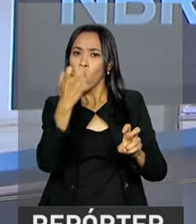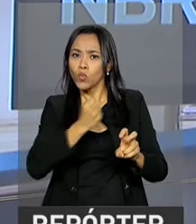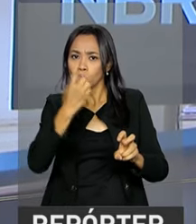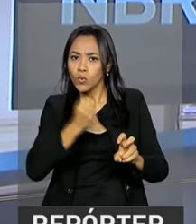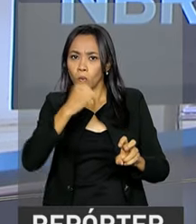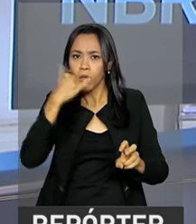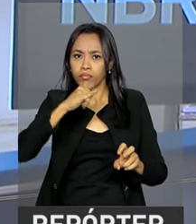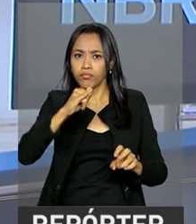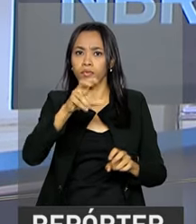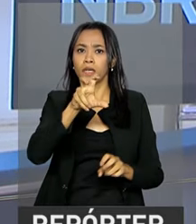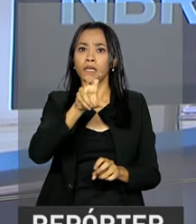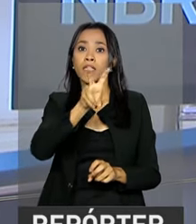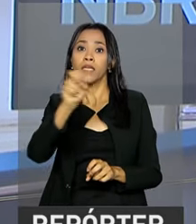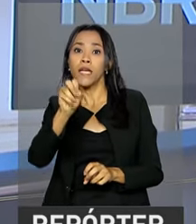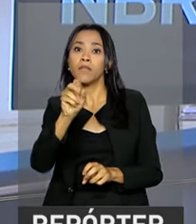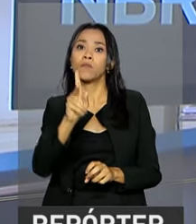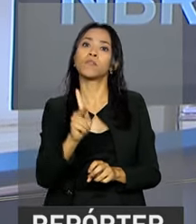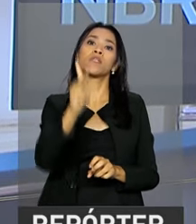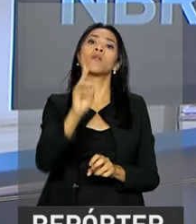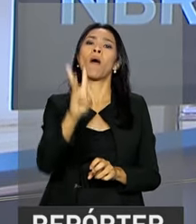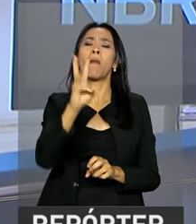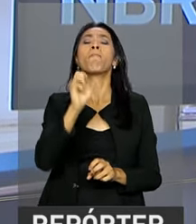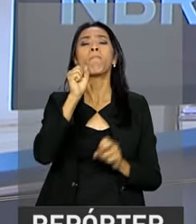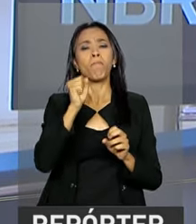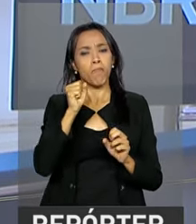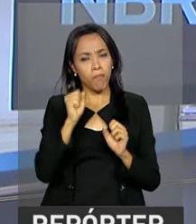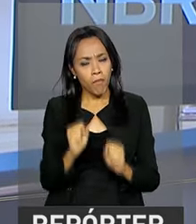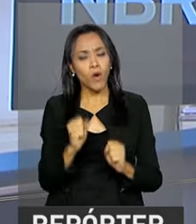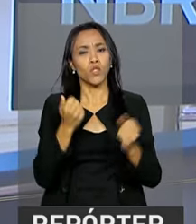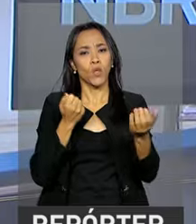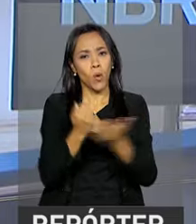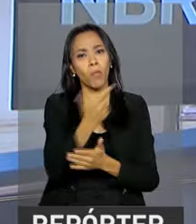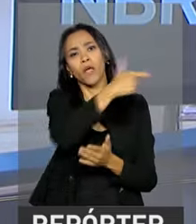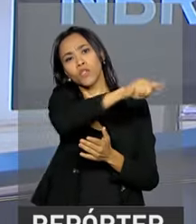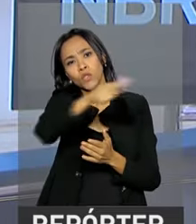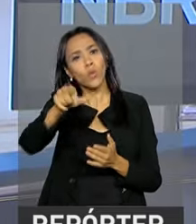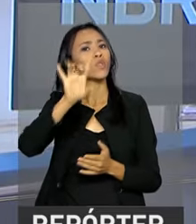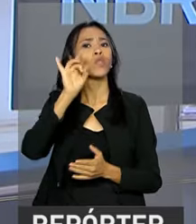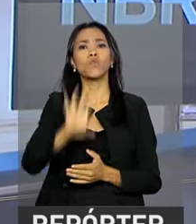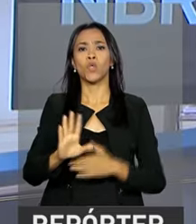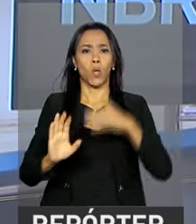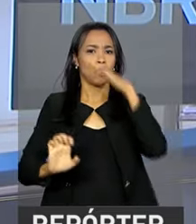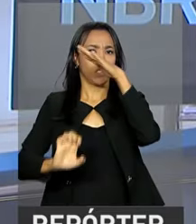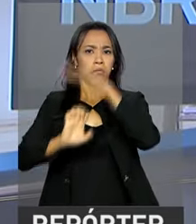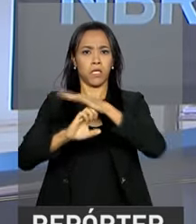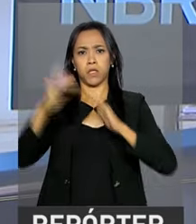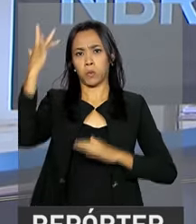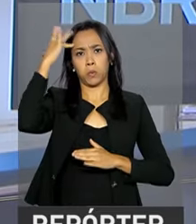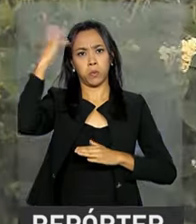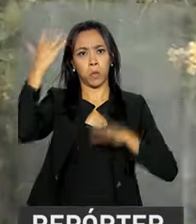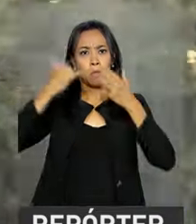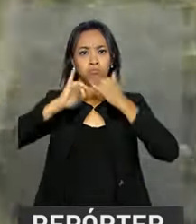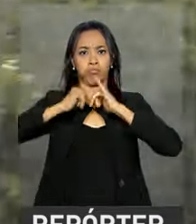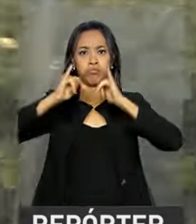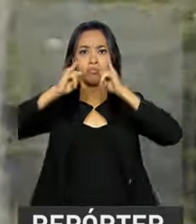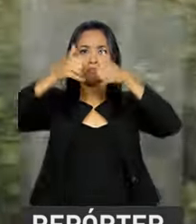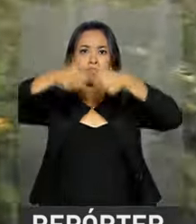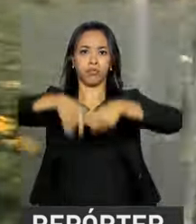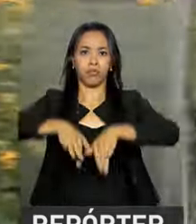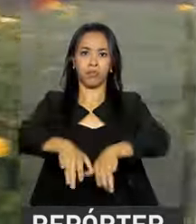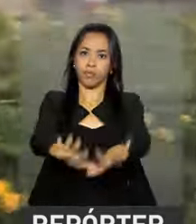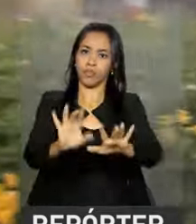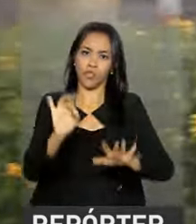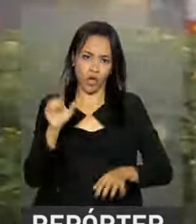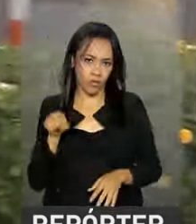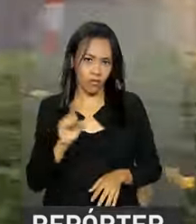energia pode comprar de produtores independentes e não só das concessionárias o